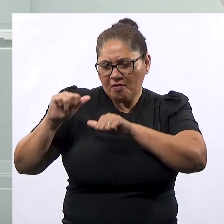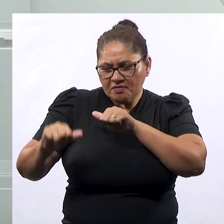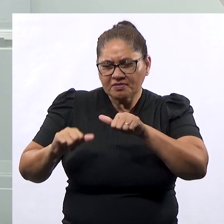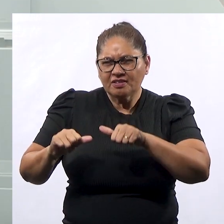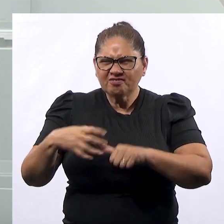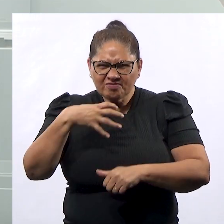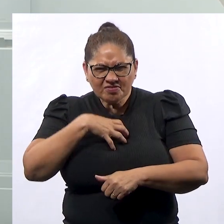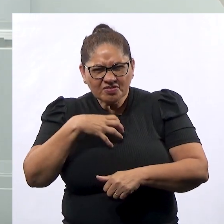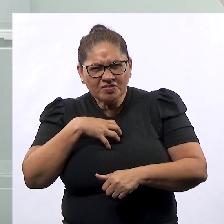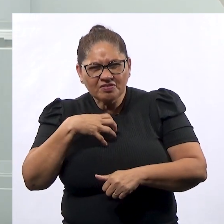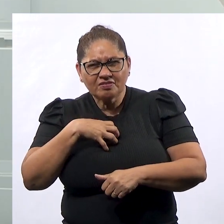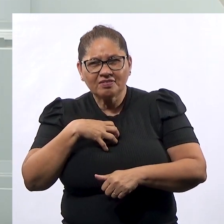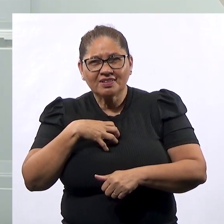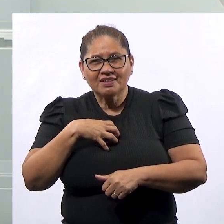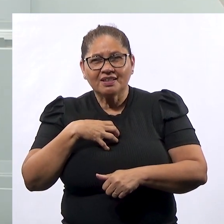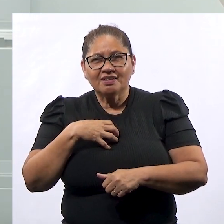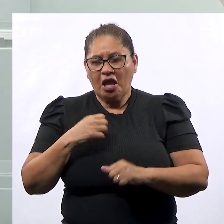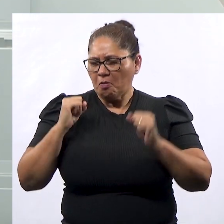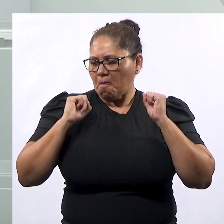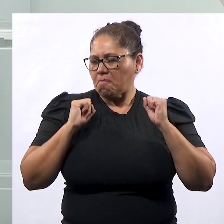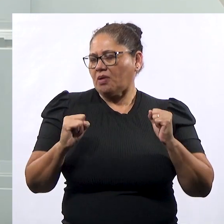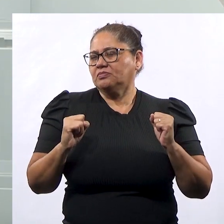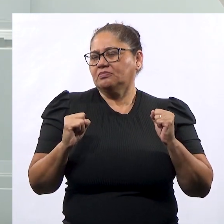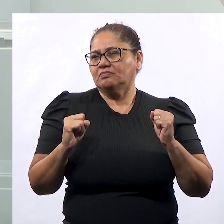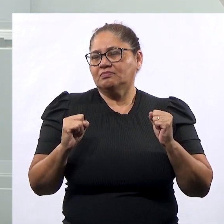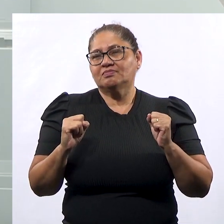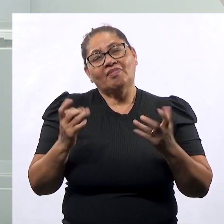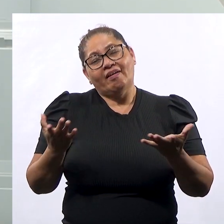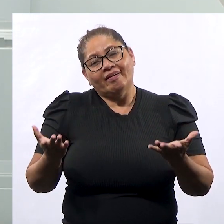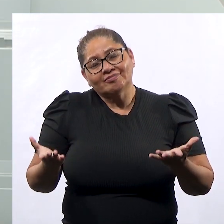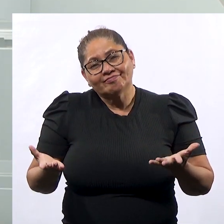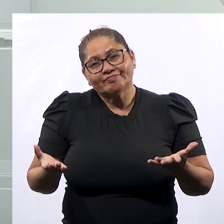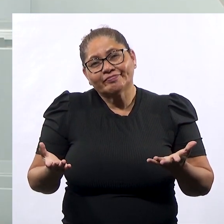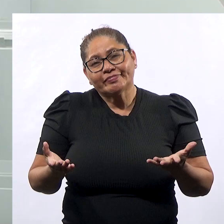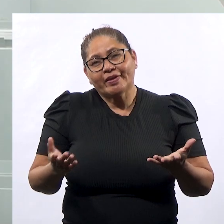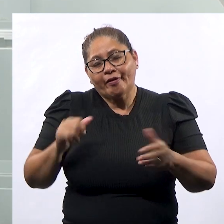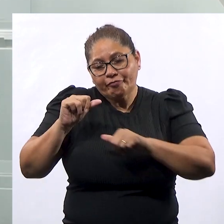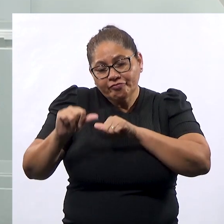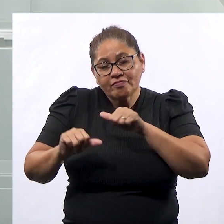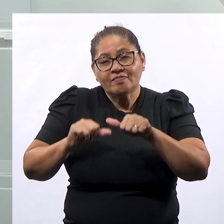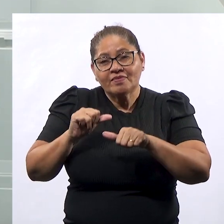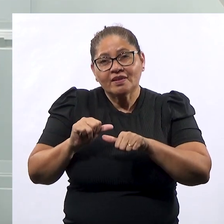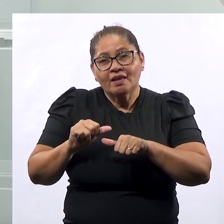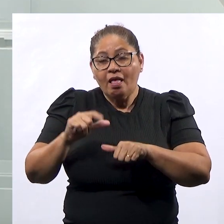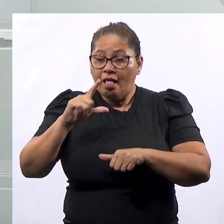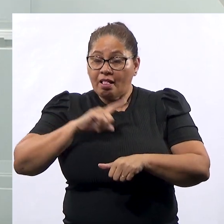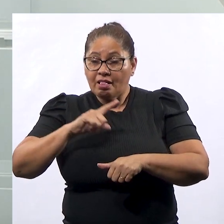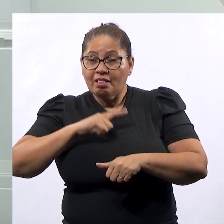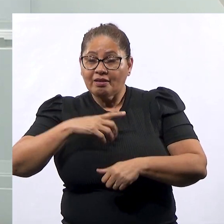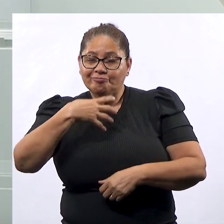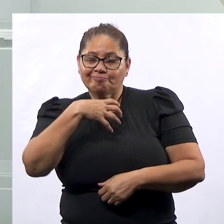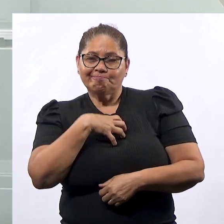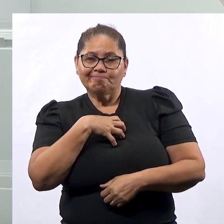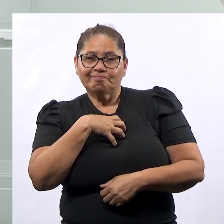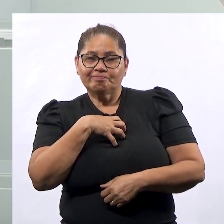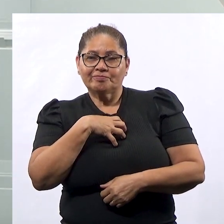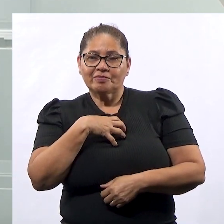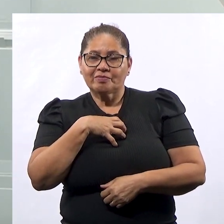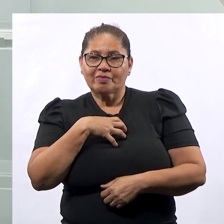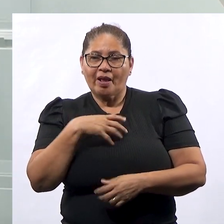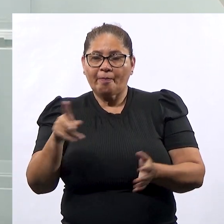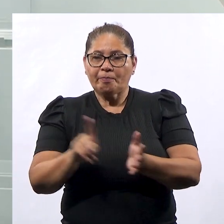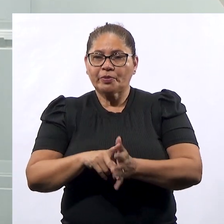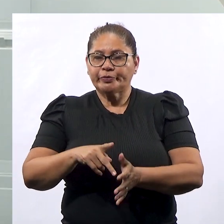você está avaliando. Você já sentiu isso? Ai, olha, eu posso. Pois é, a avaliação, ela tem esse sentido de que